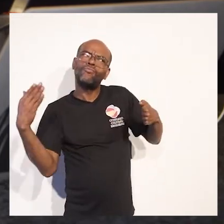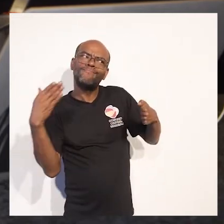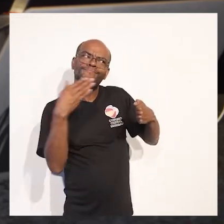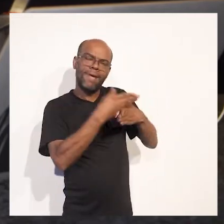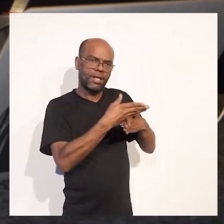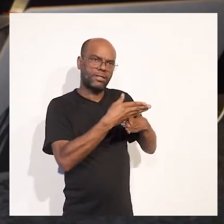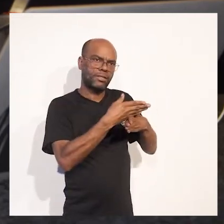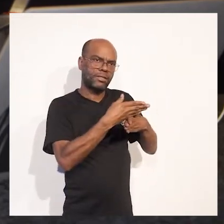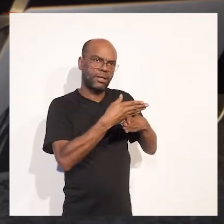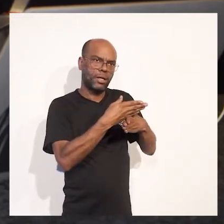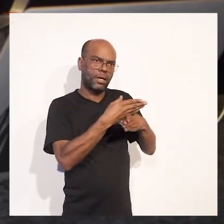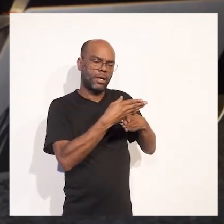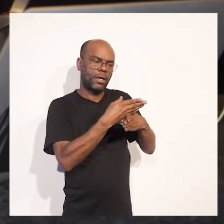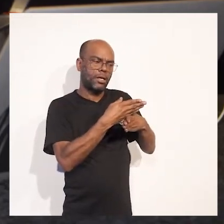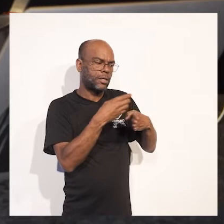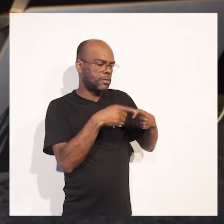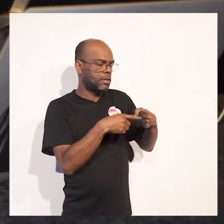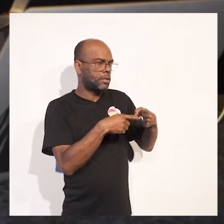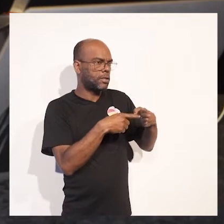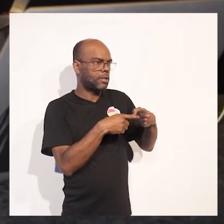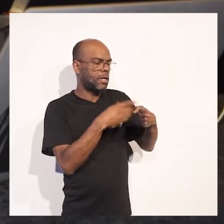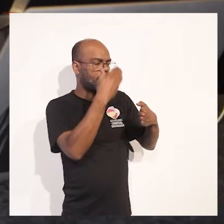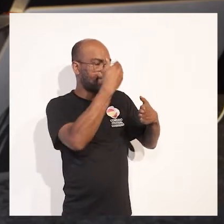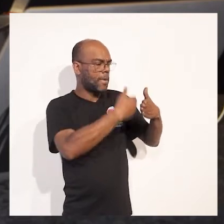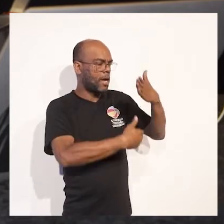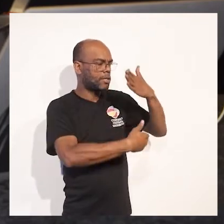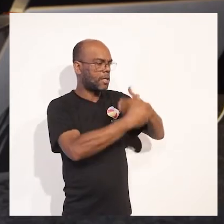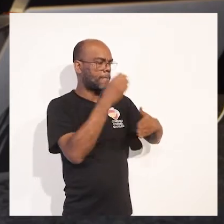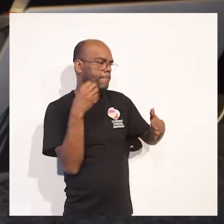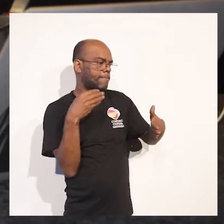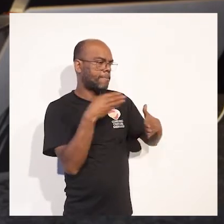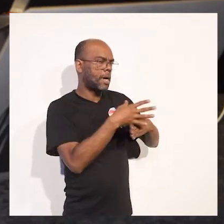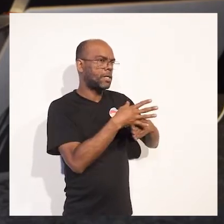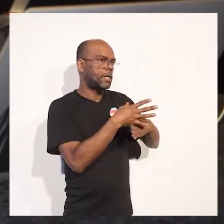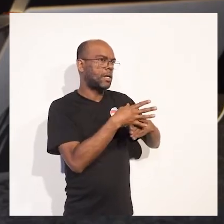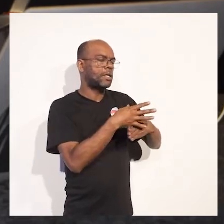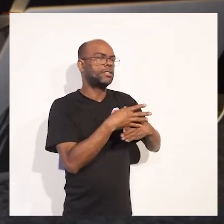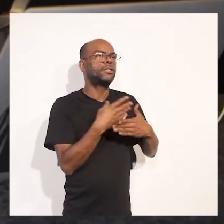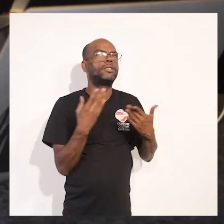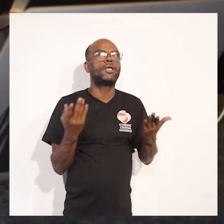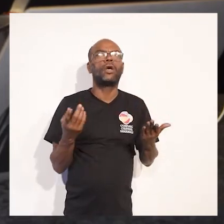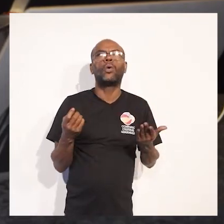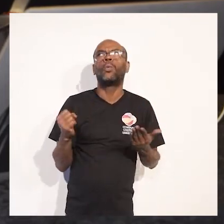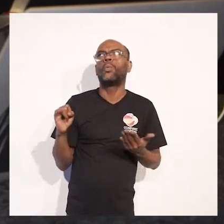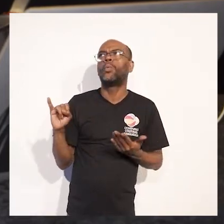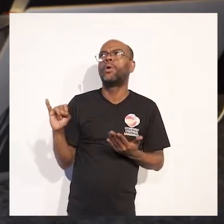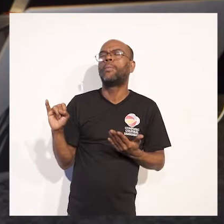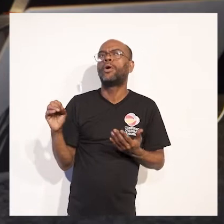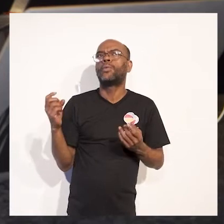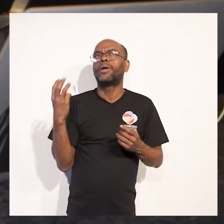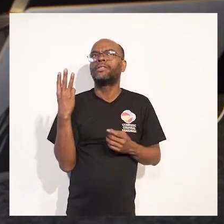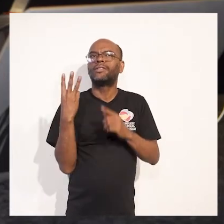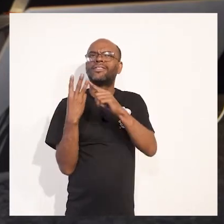ele? Isso aqui é translúcido. A luz passa por aqui e chega até mim. Se eu ponho as três